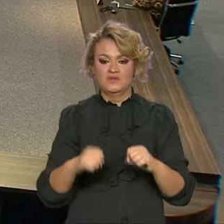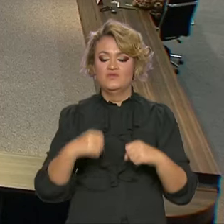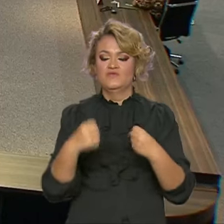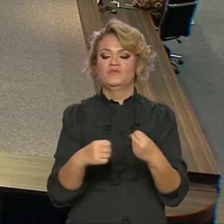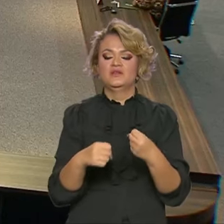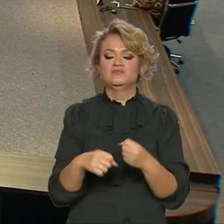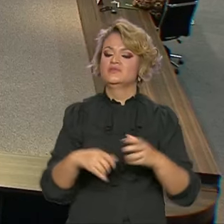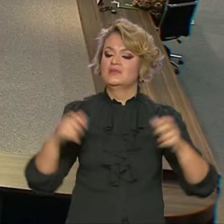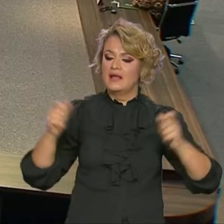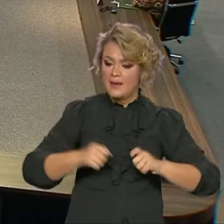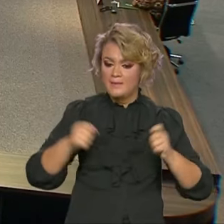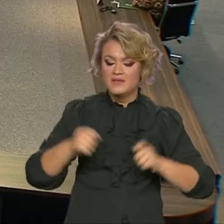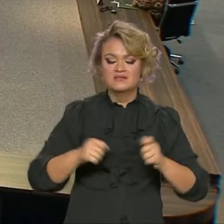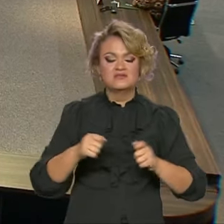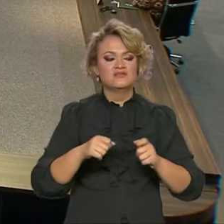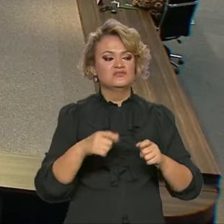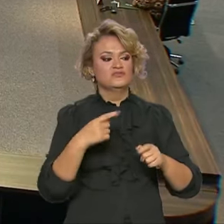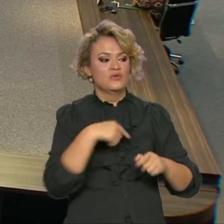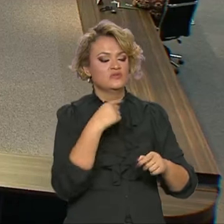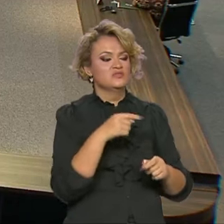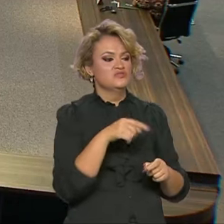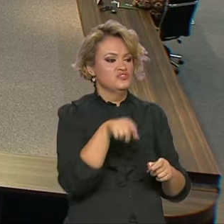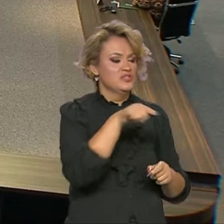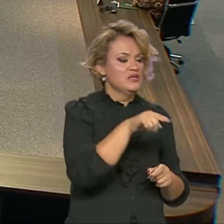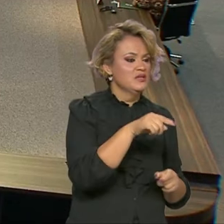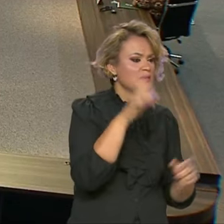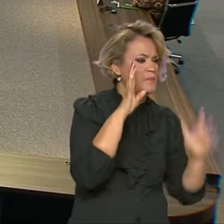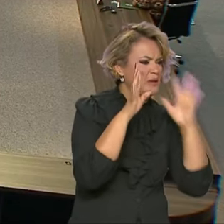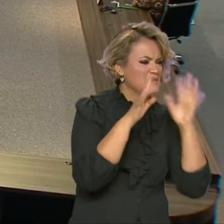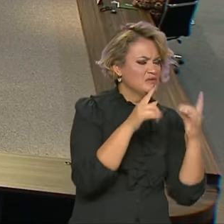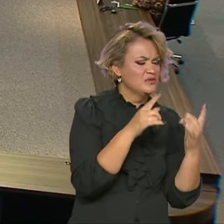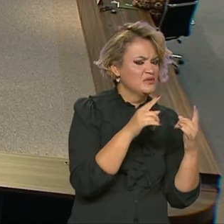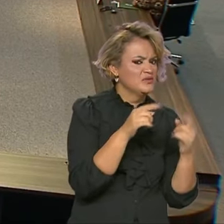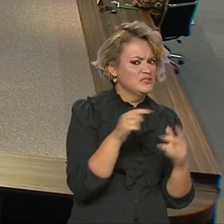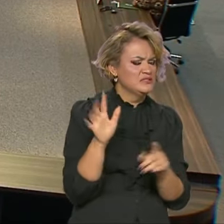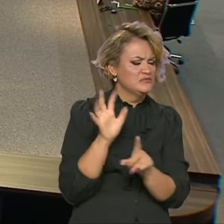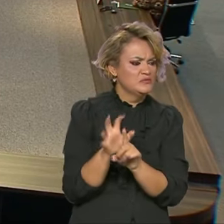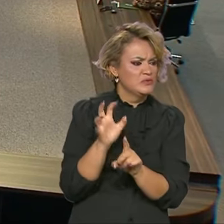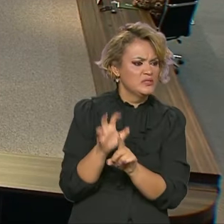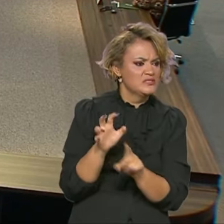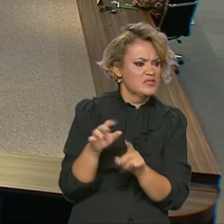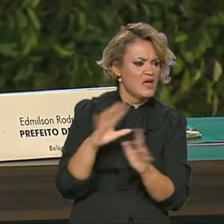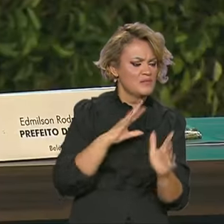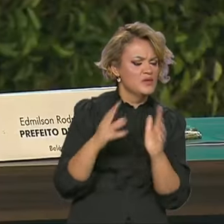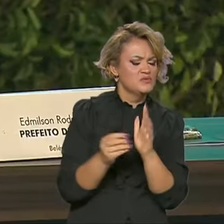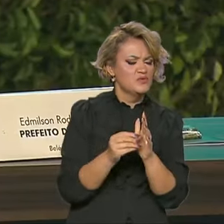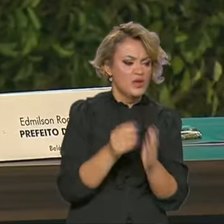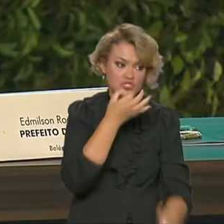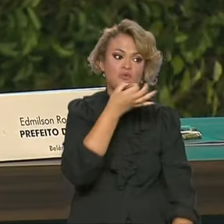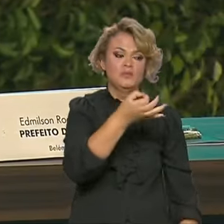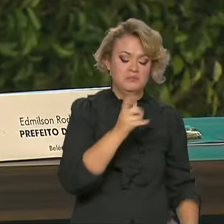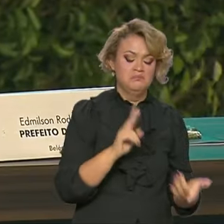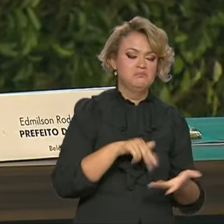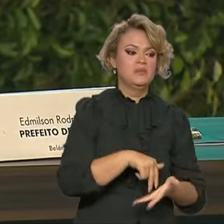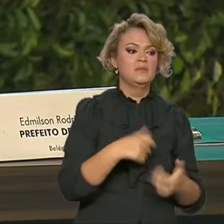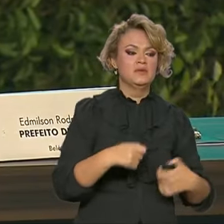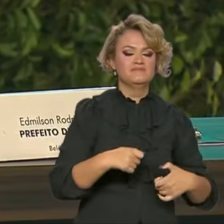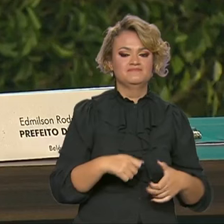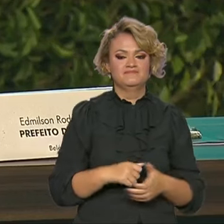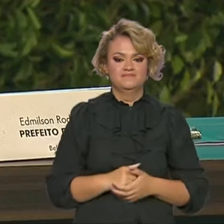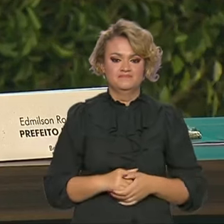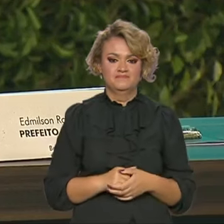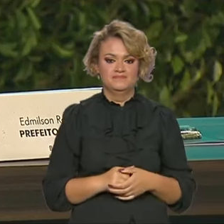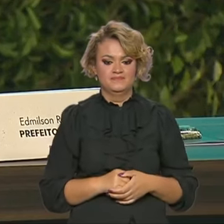nossa capacidade de intervir nos planos que digam respeito aos nossos territórios e nossos